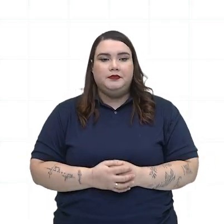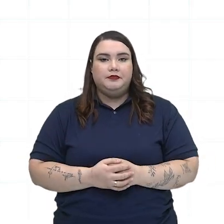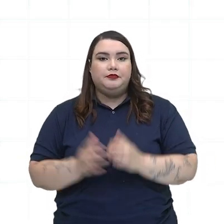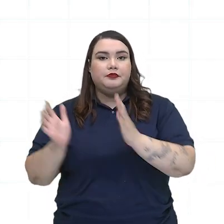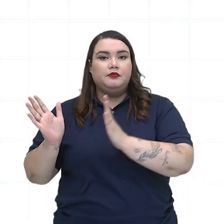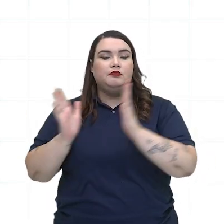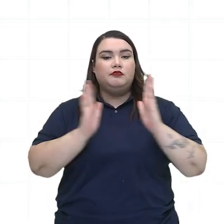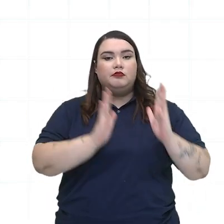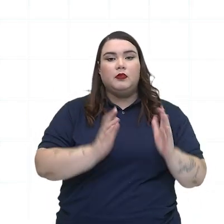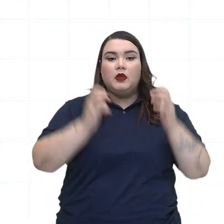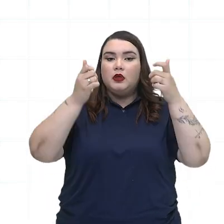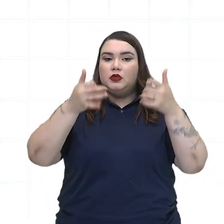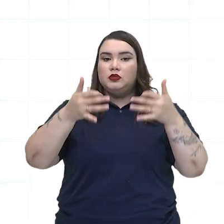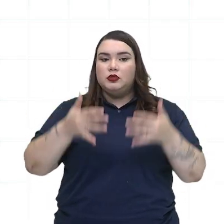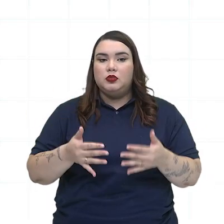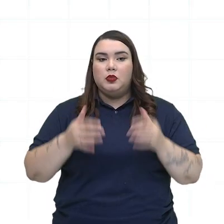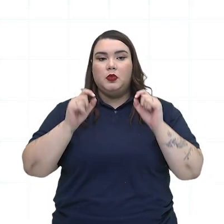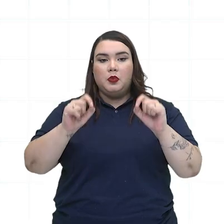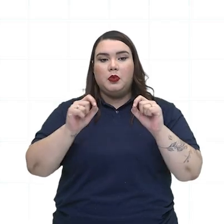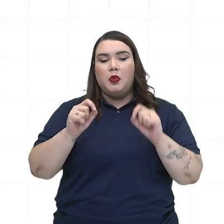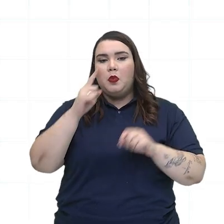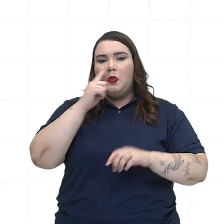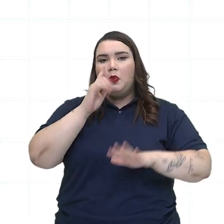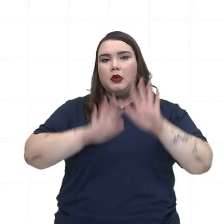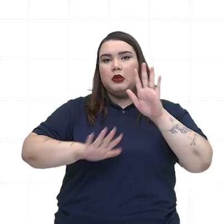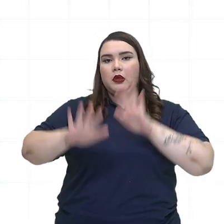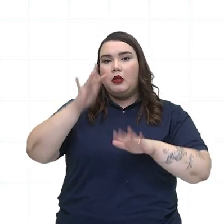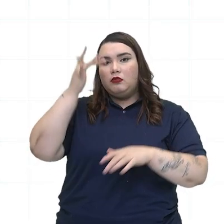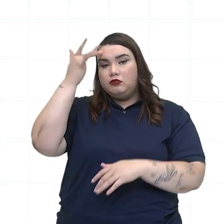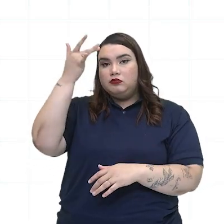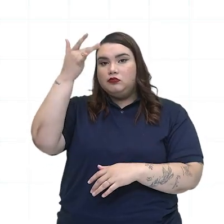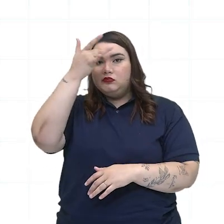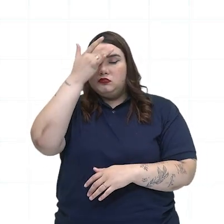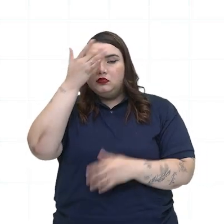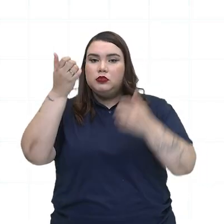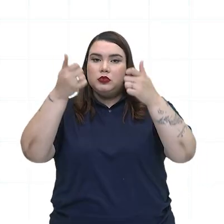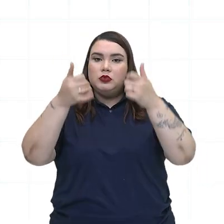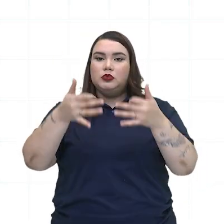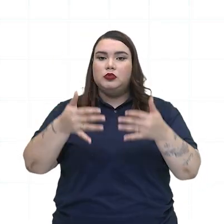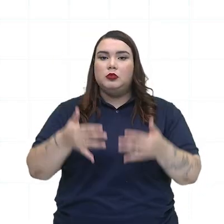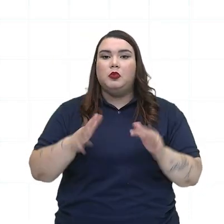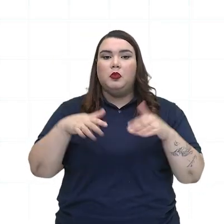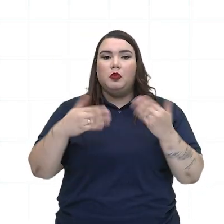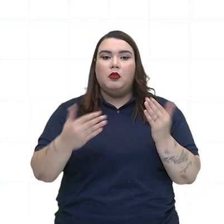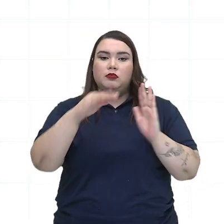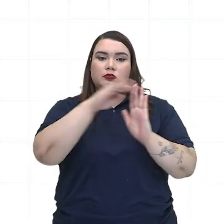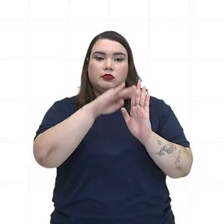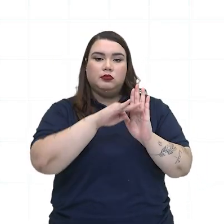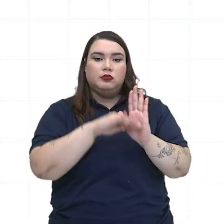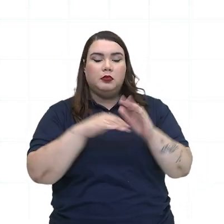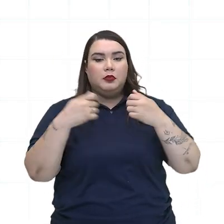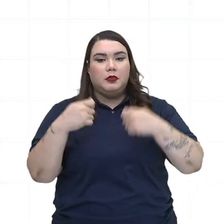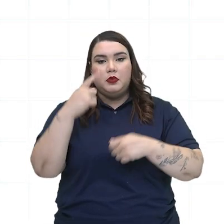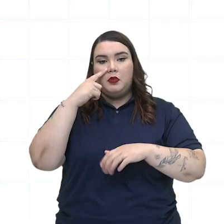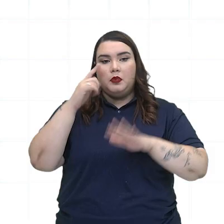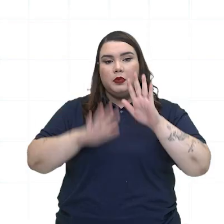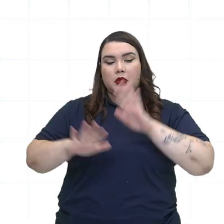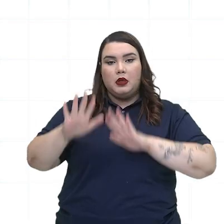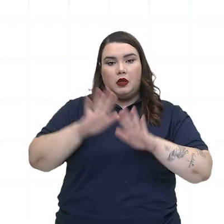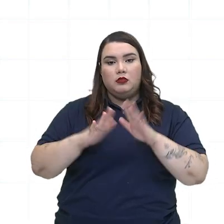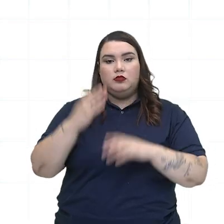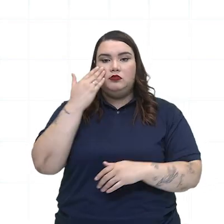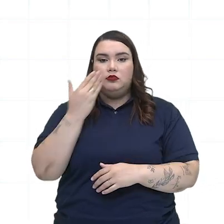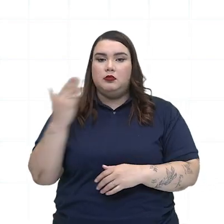com a mente, venho aqui relembrando vocês os cuidados que nós devemos ter com a nossa mente. A gente deve investir